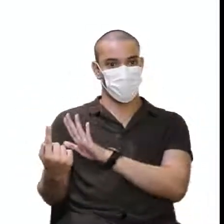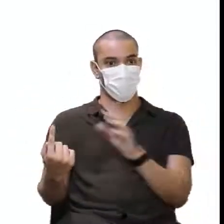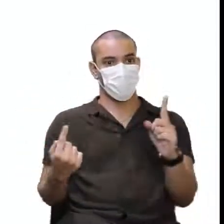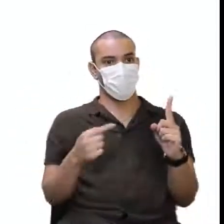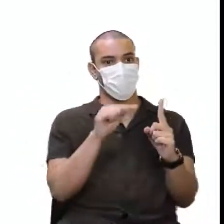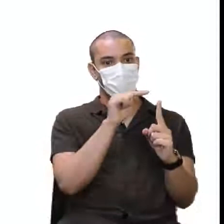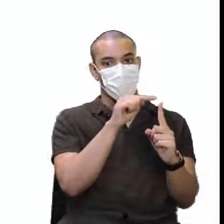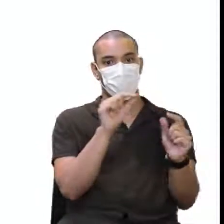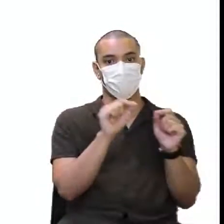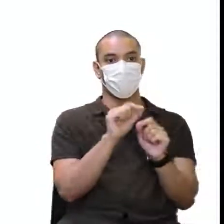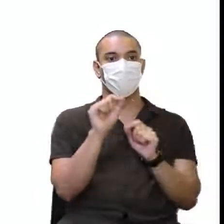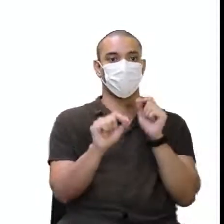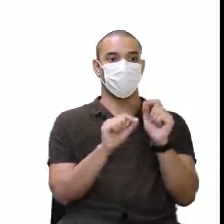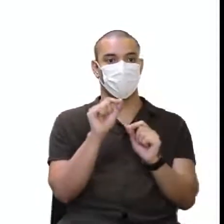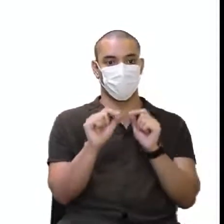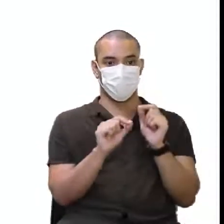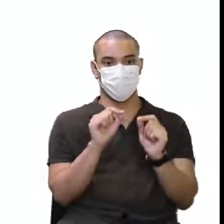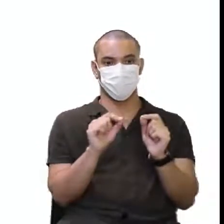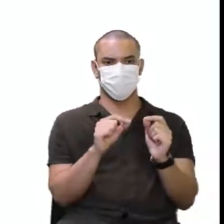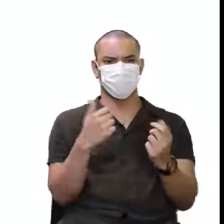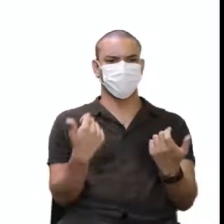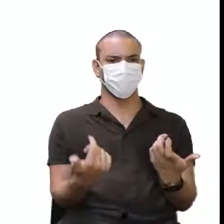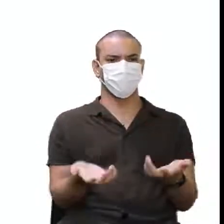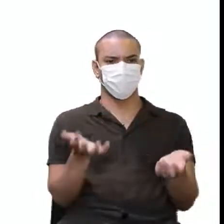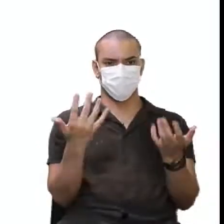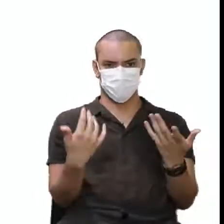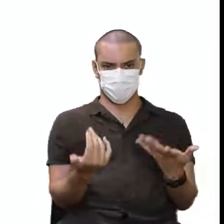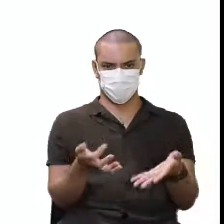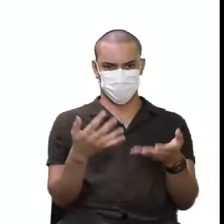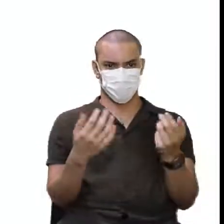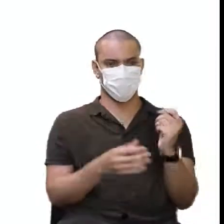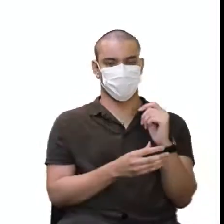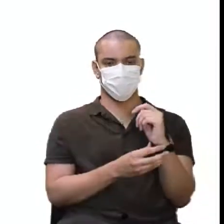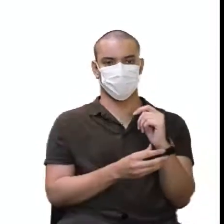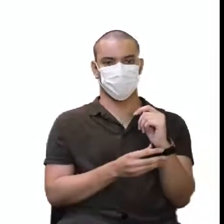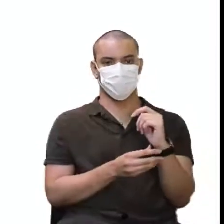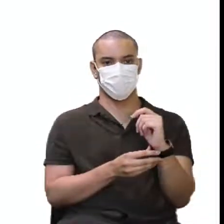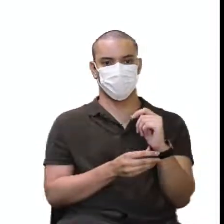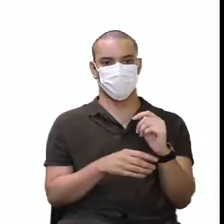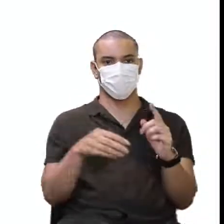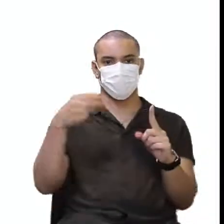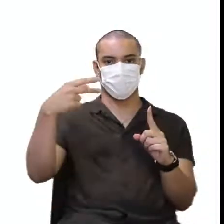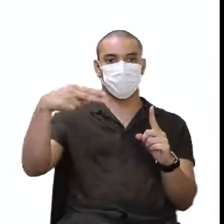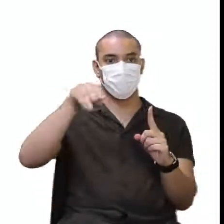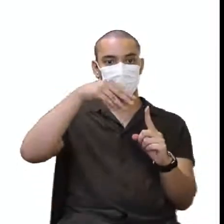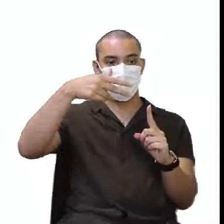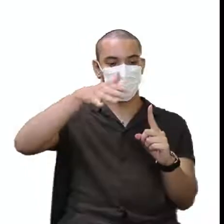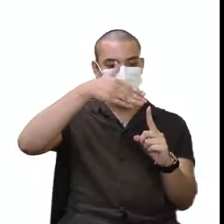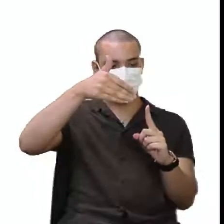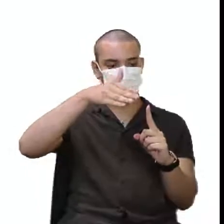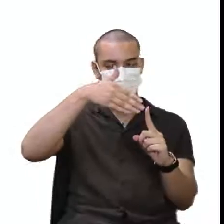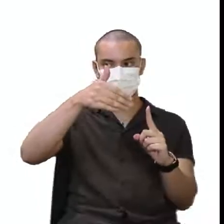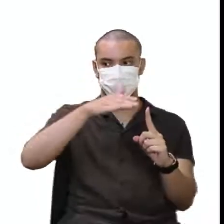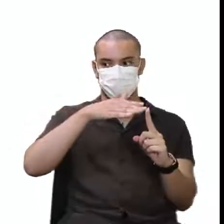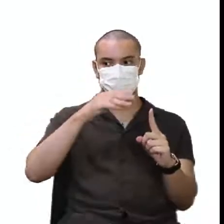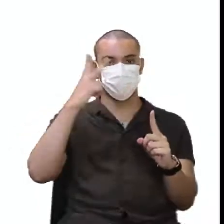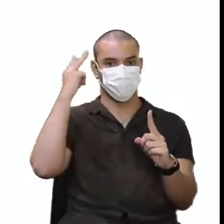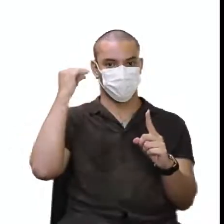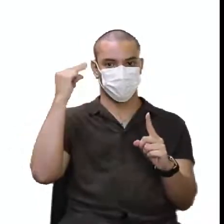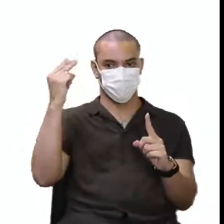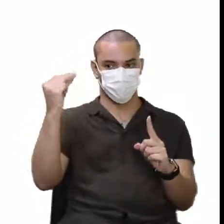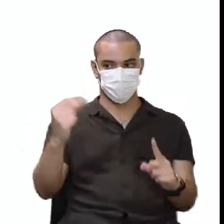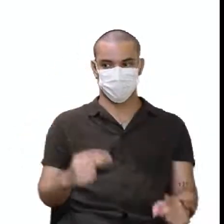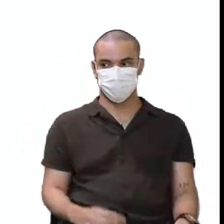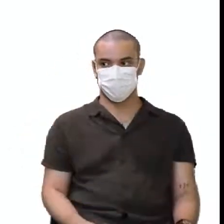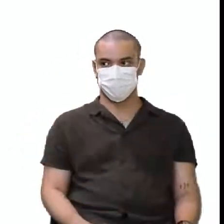um pincelzinho e é tão leve, gente, um pincelzinho bem, desculpa, sutil. Deixa eu dar